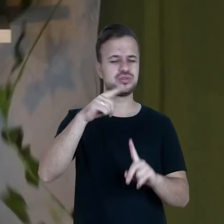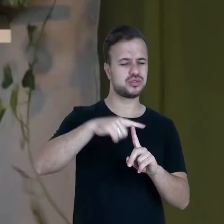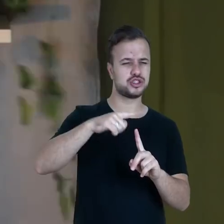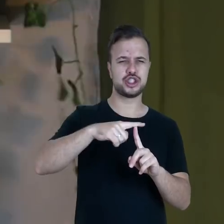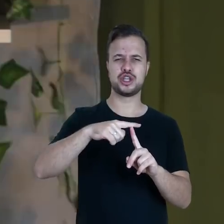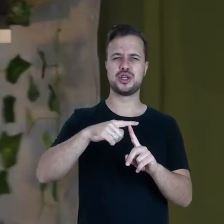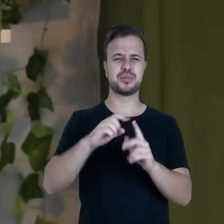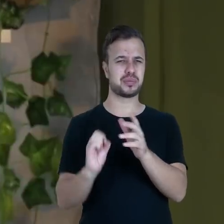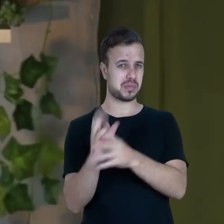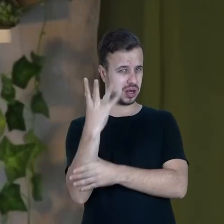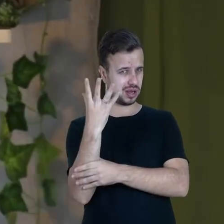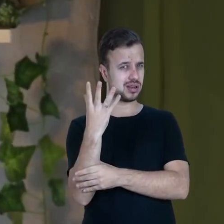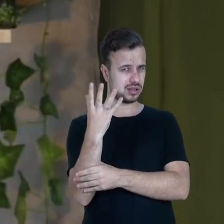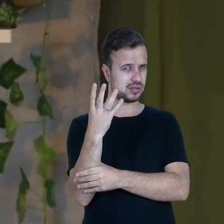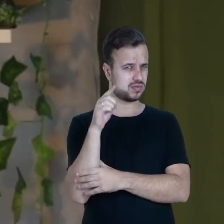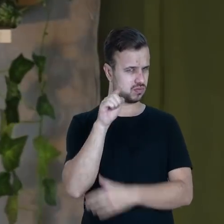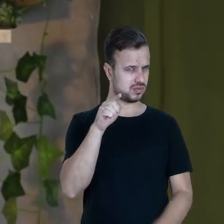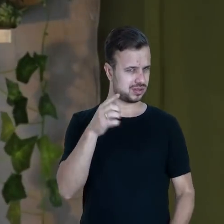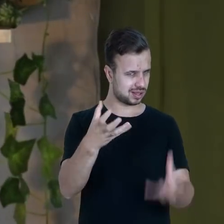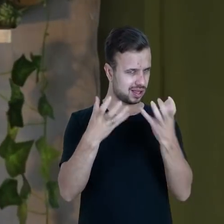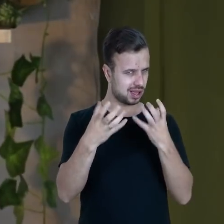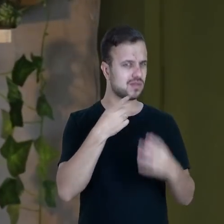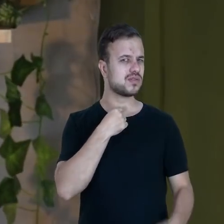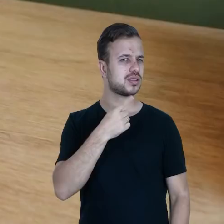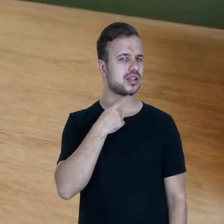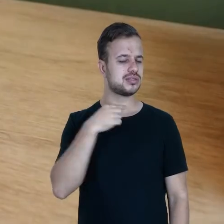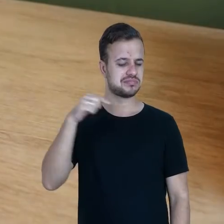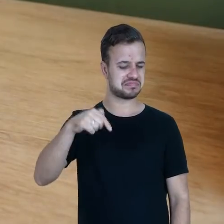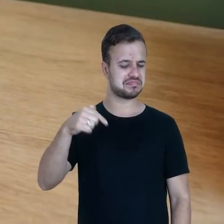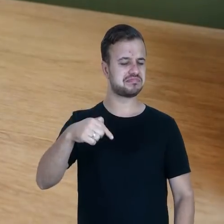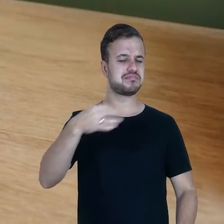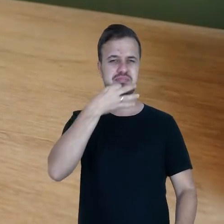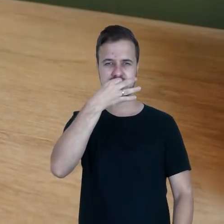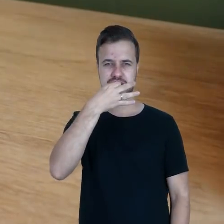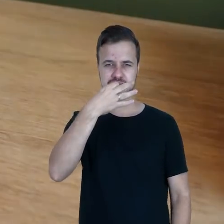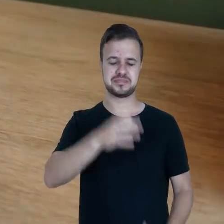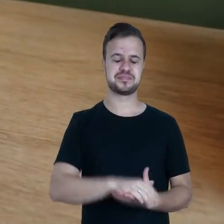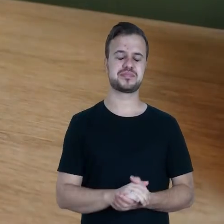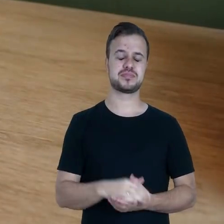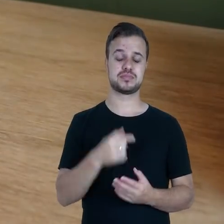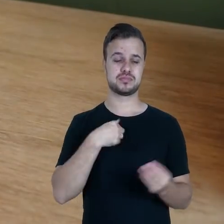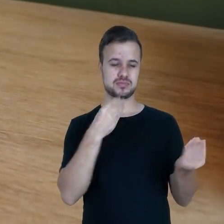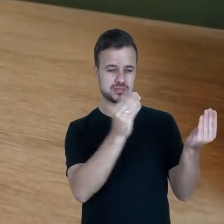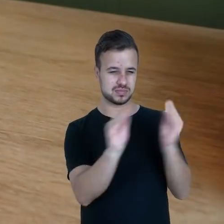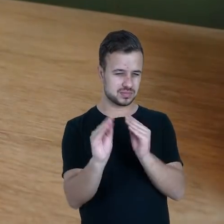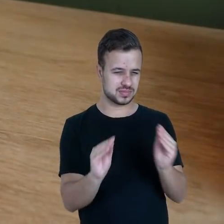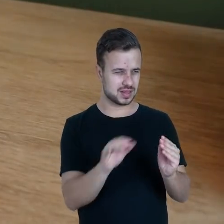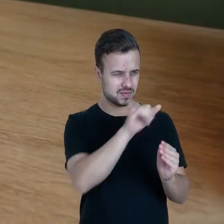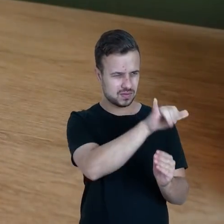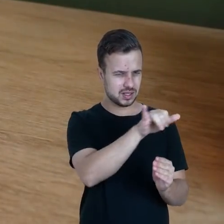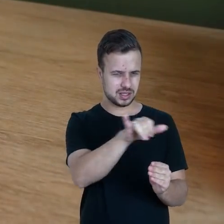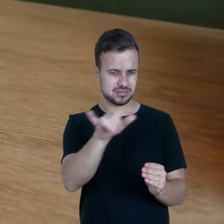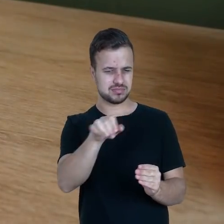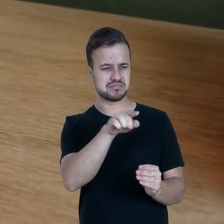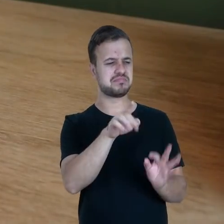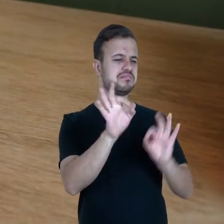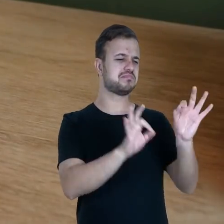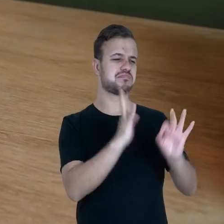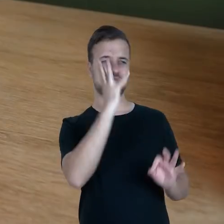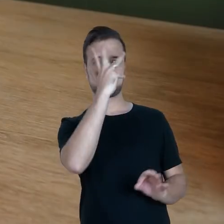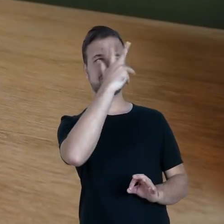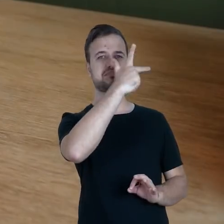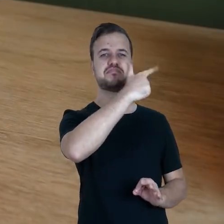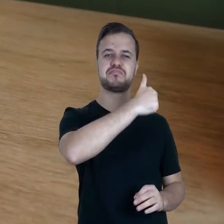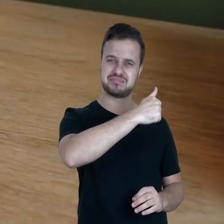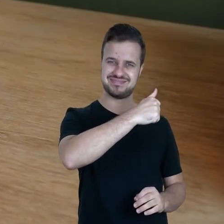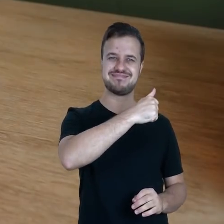ambiente elas se adaptam. Aí, se você quiser, já deixa aqui no comentário. Aqui eu vou fazer a composição com plantas permanentes, porque elas